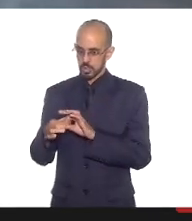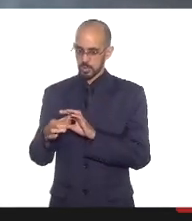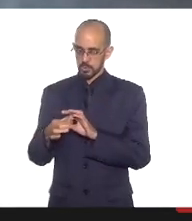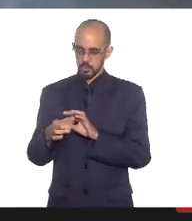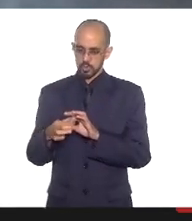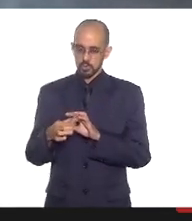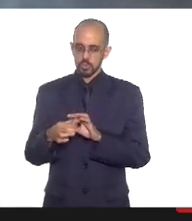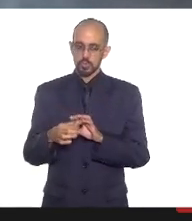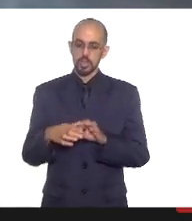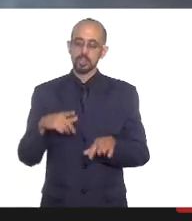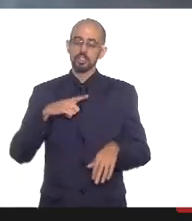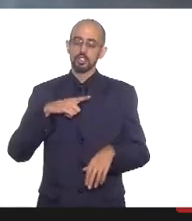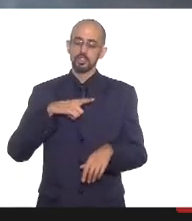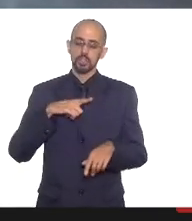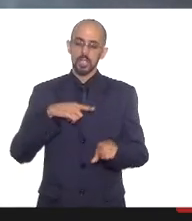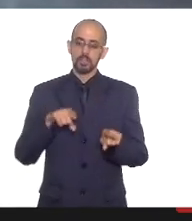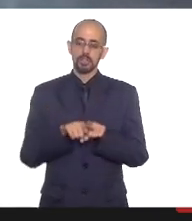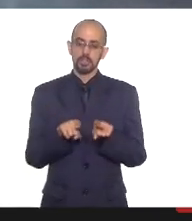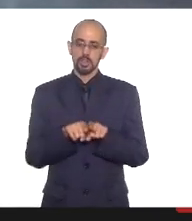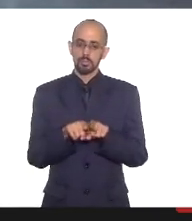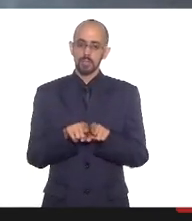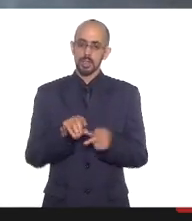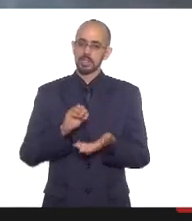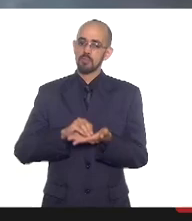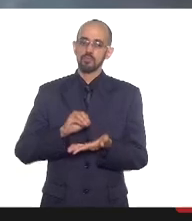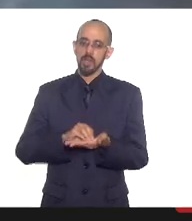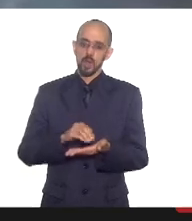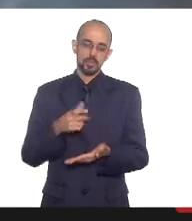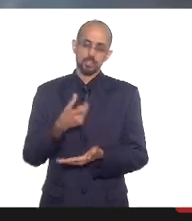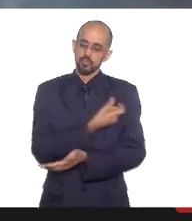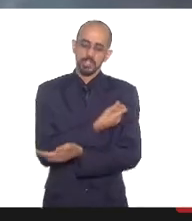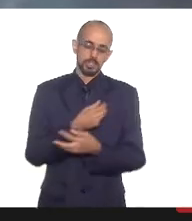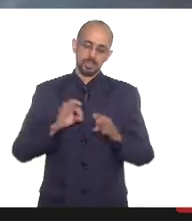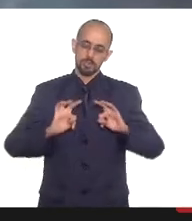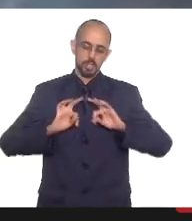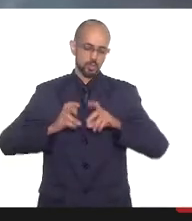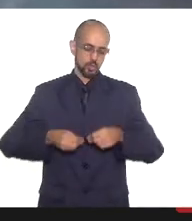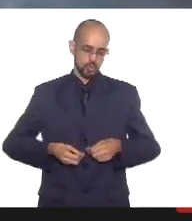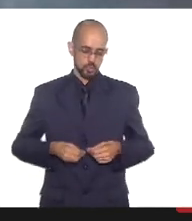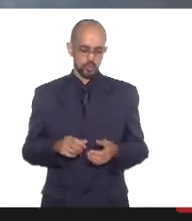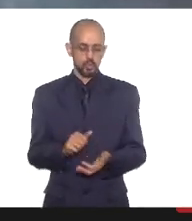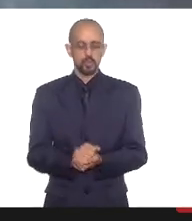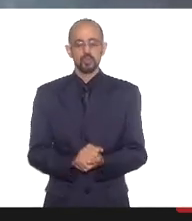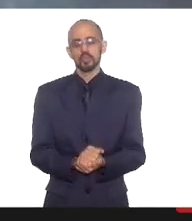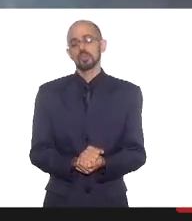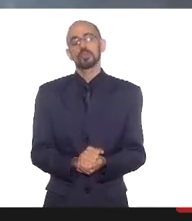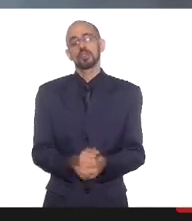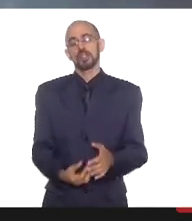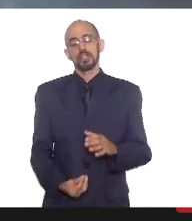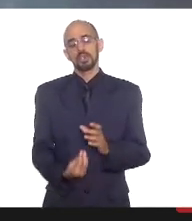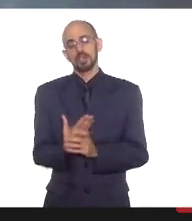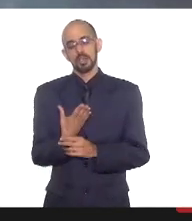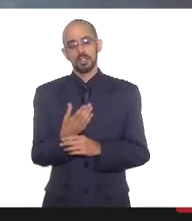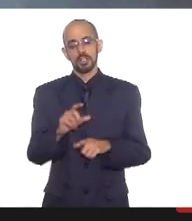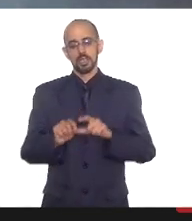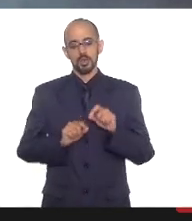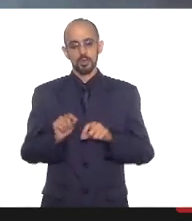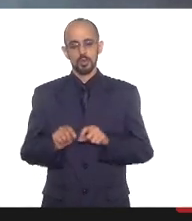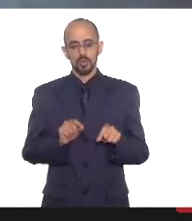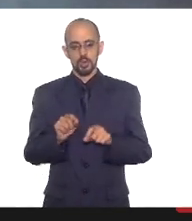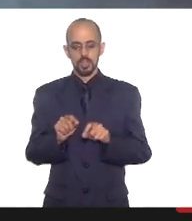não sentir dor funcionário de insuficiência de vacinas para todos e isso leva extremamente a escolhas alocativas